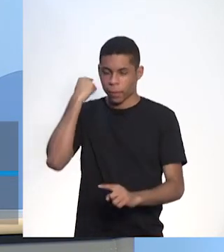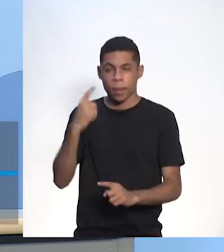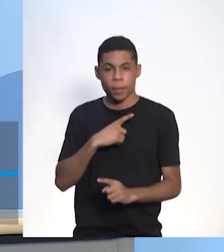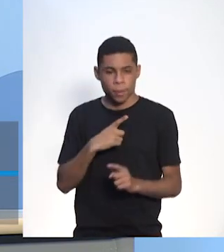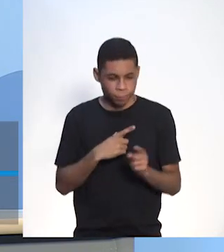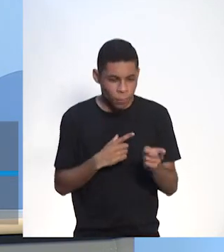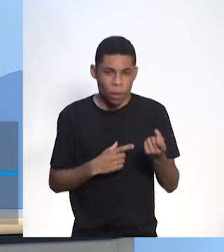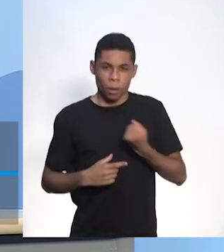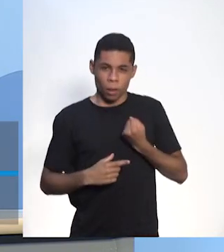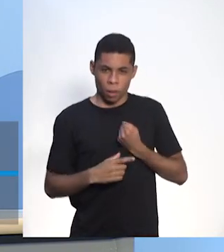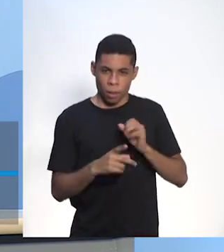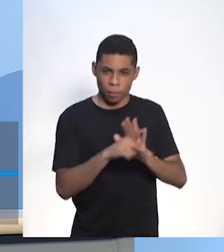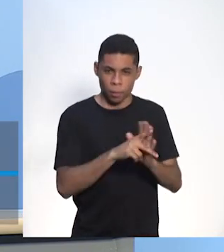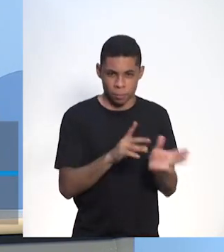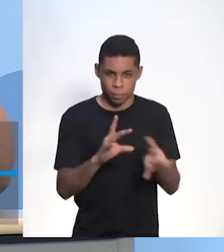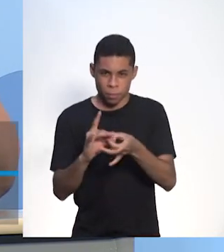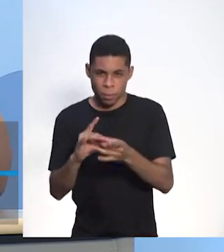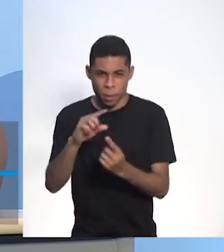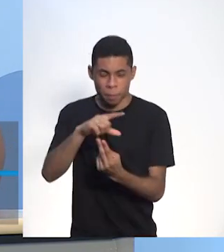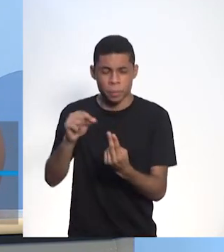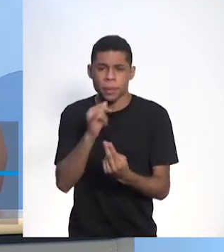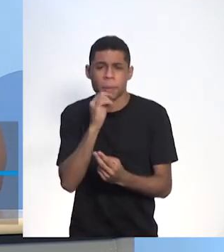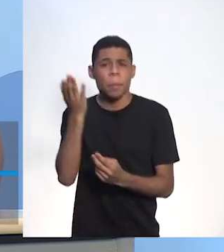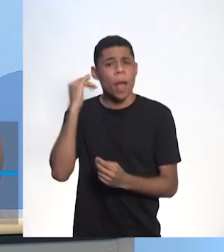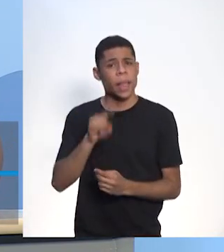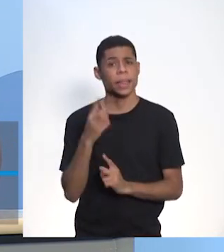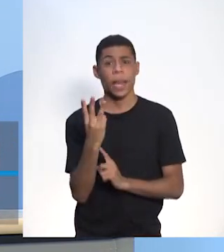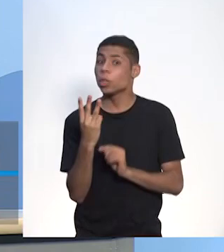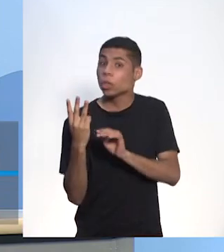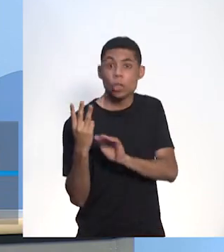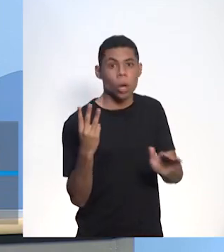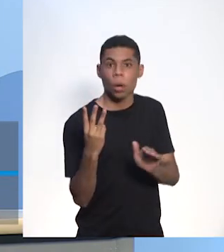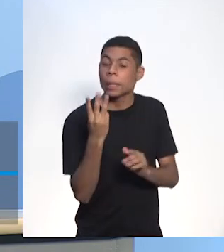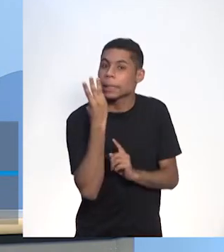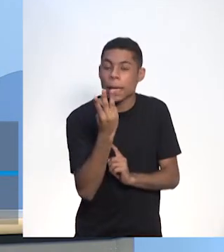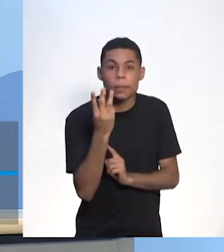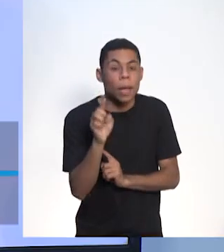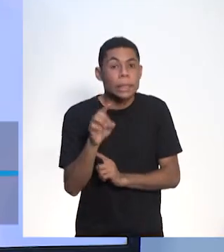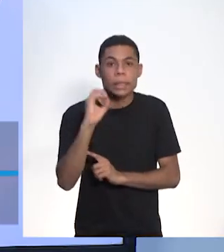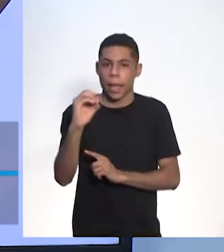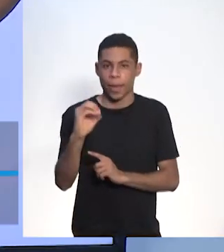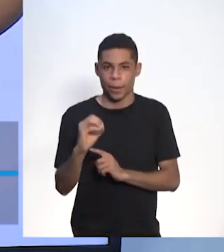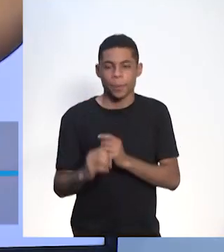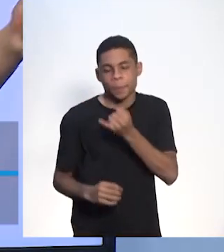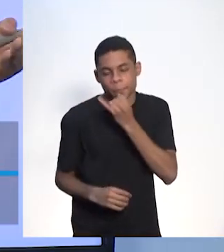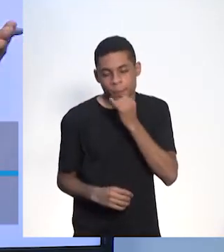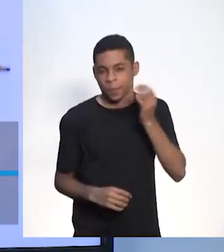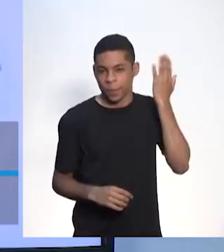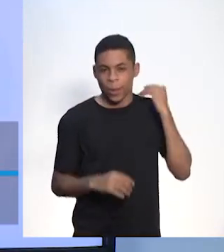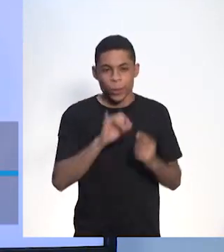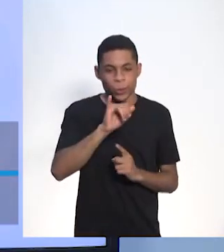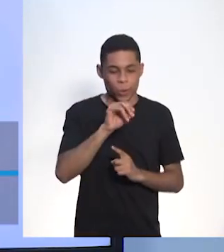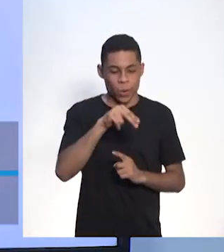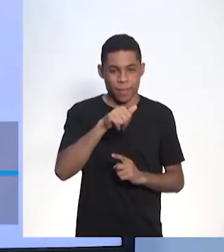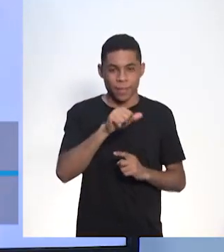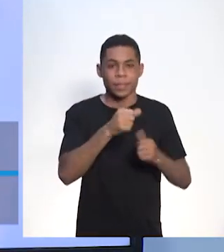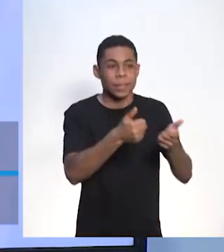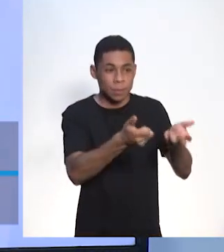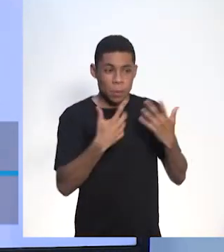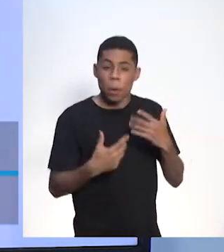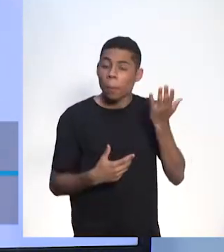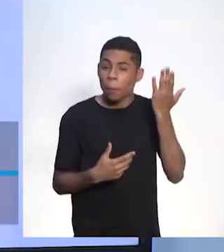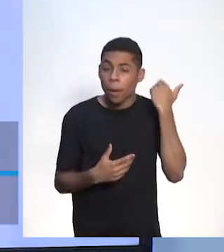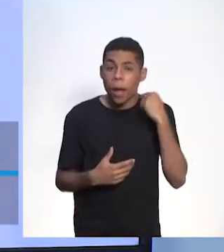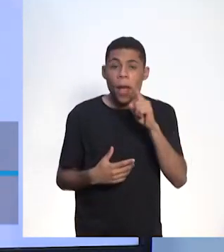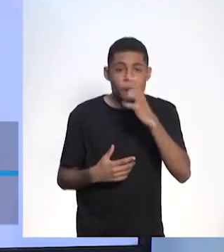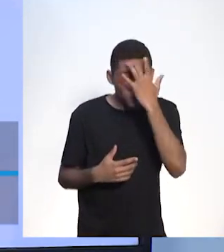de π arredondado para 3. Para Como 3, um valor né? inteiro. Sim, o professor Jonas falou para mim que ele gosta de usar o Isso. 3 para trabalhar a ideia do